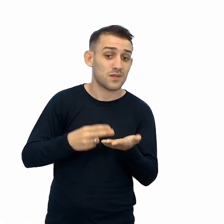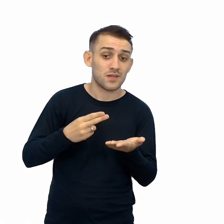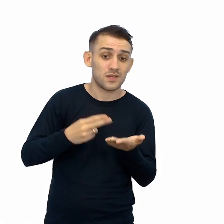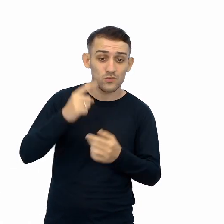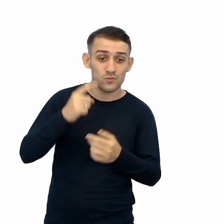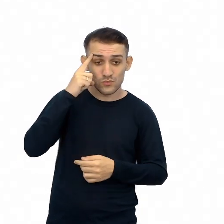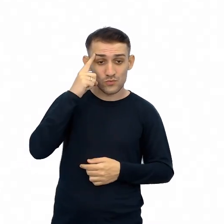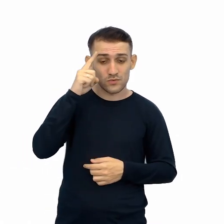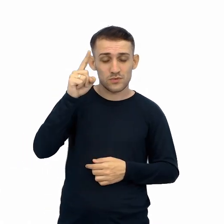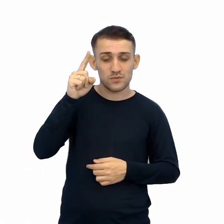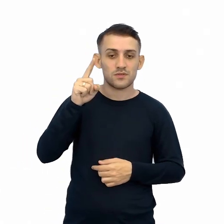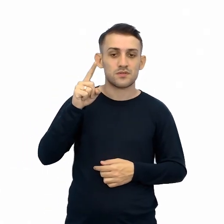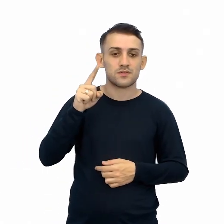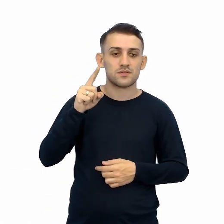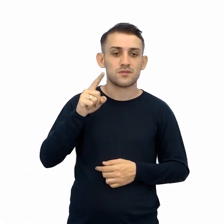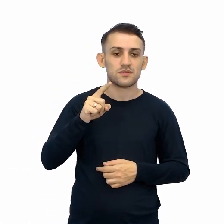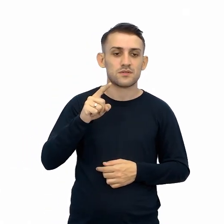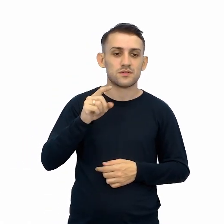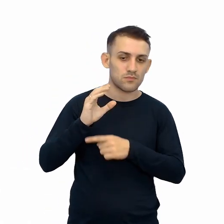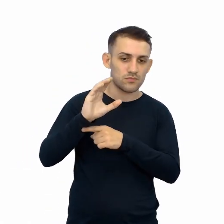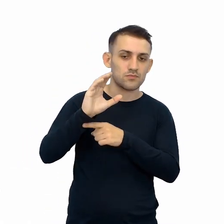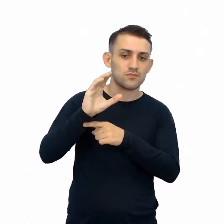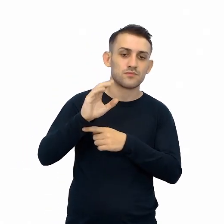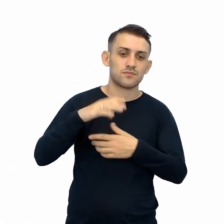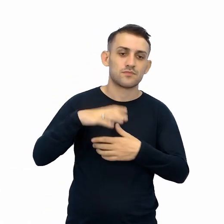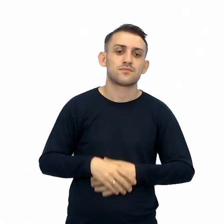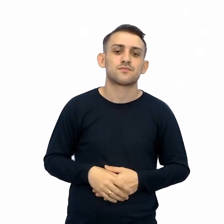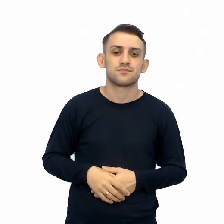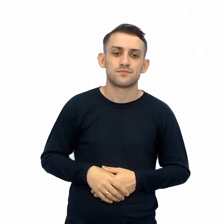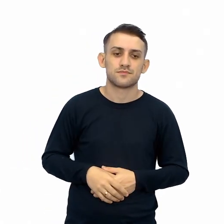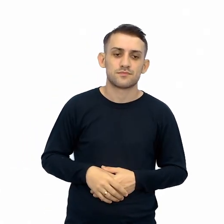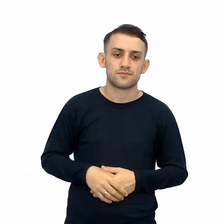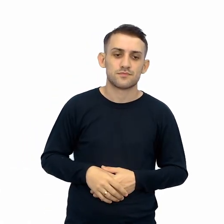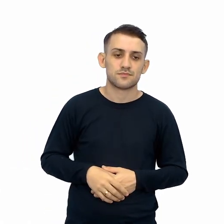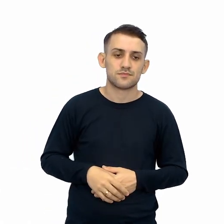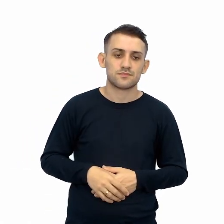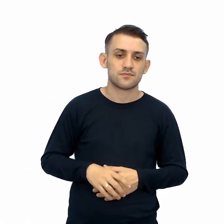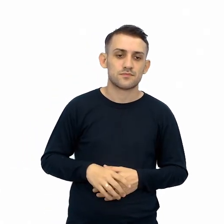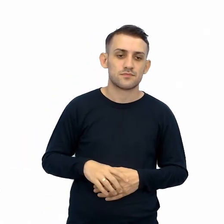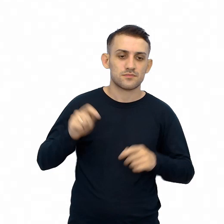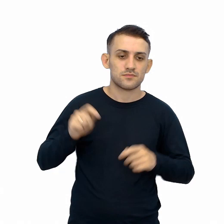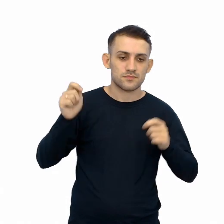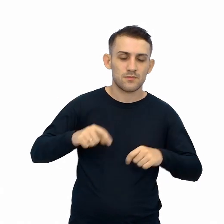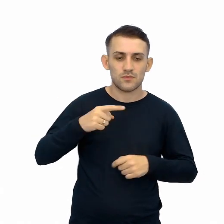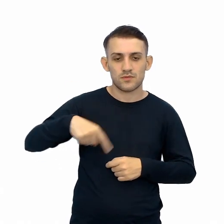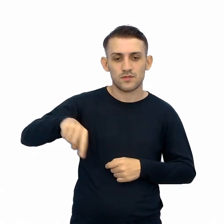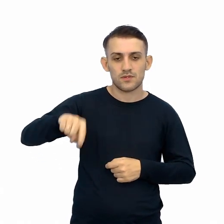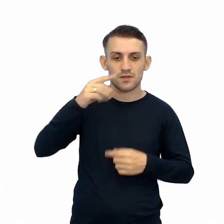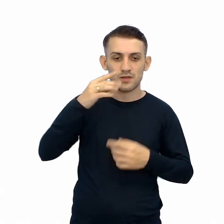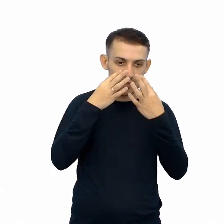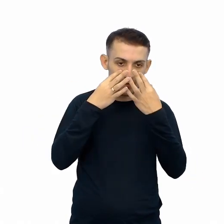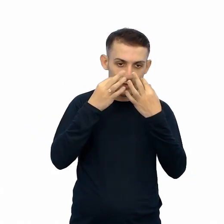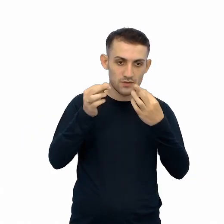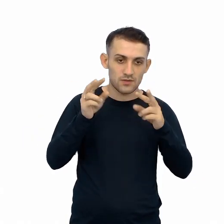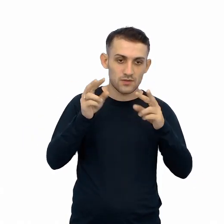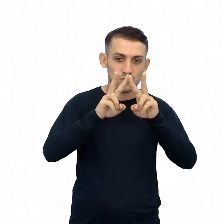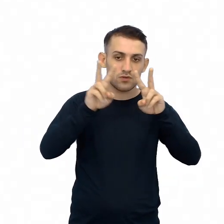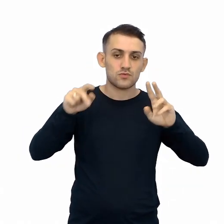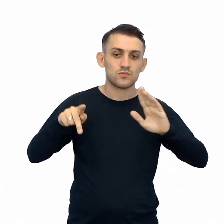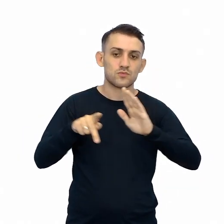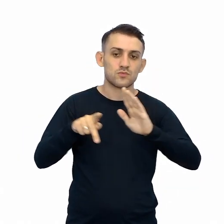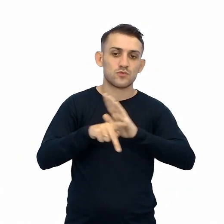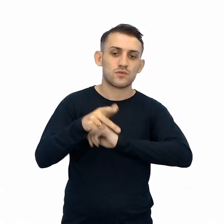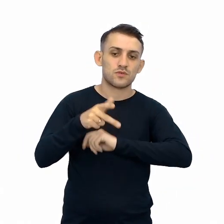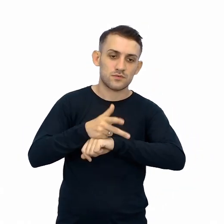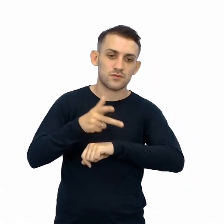data da transmissão de etapa, tá? Aí você deve prestar bastante atenção no título do